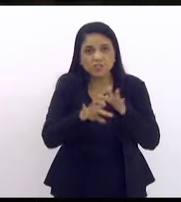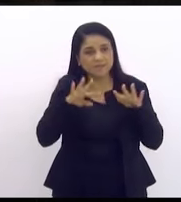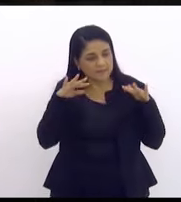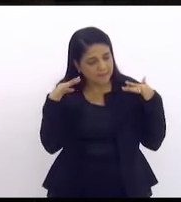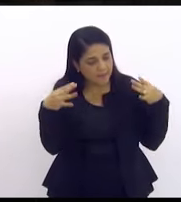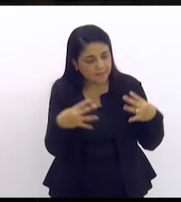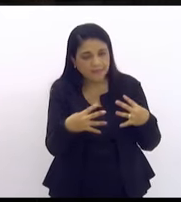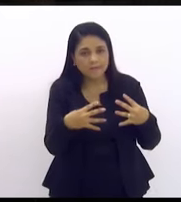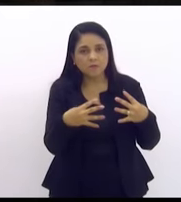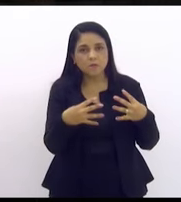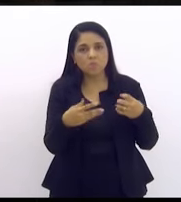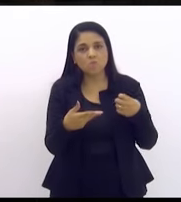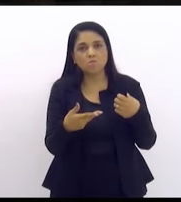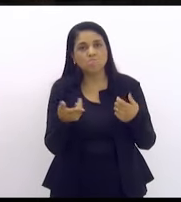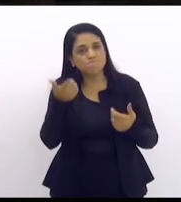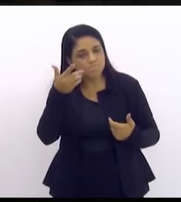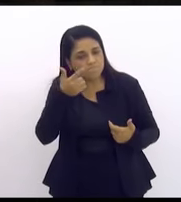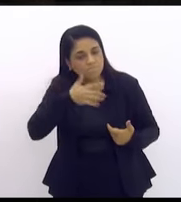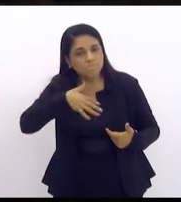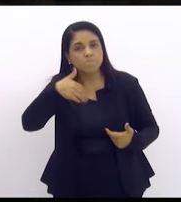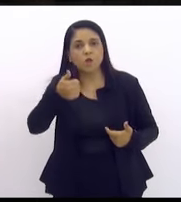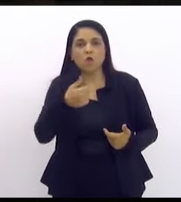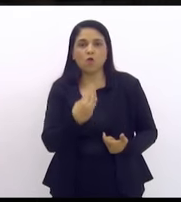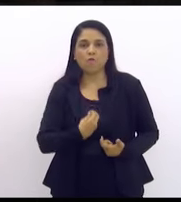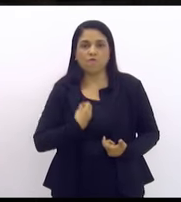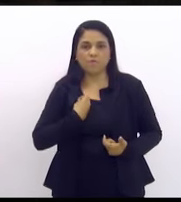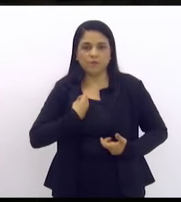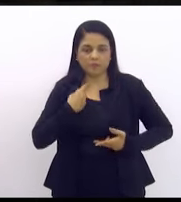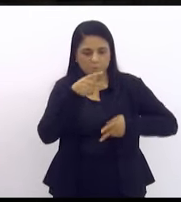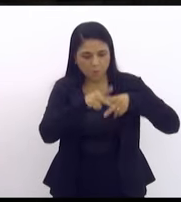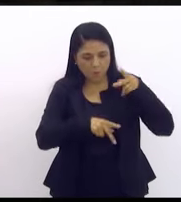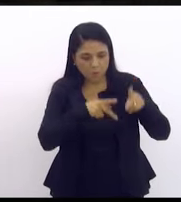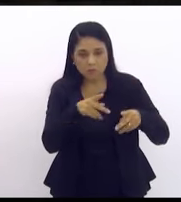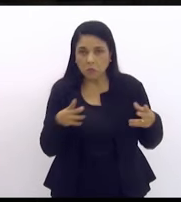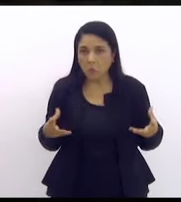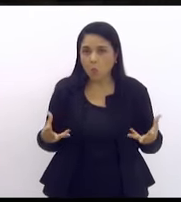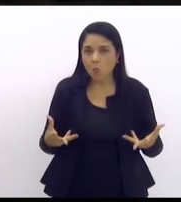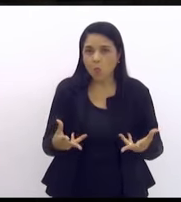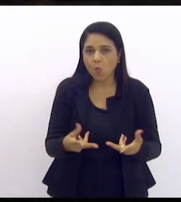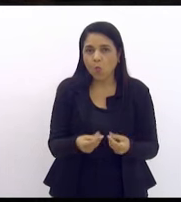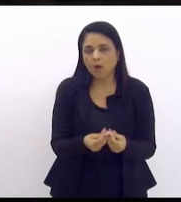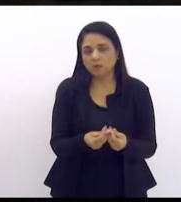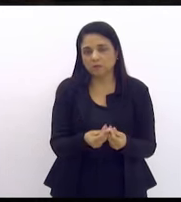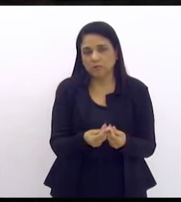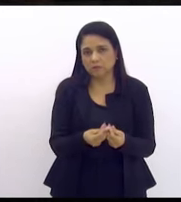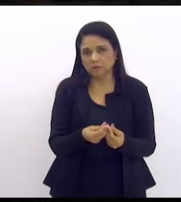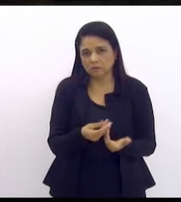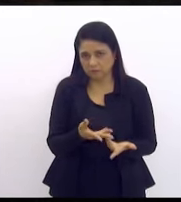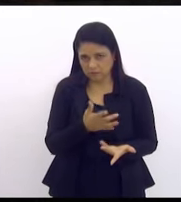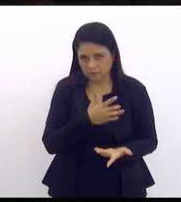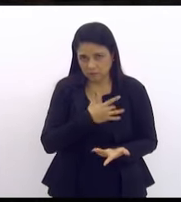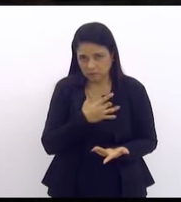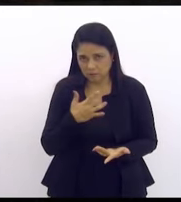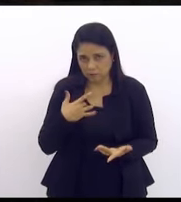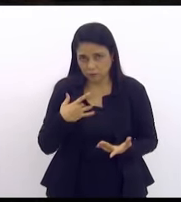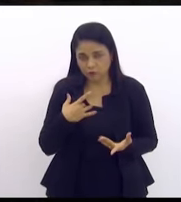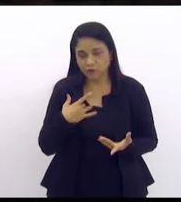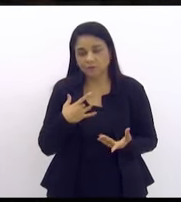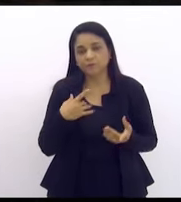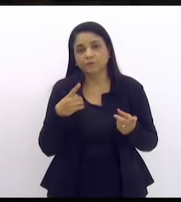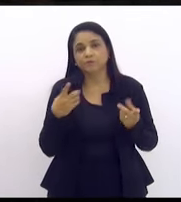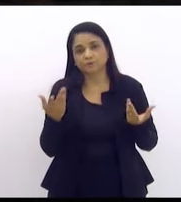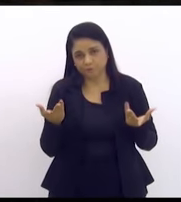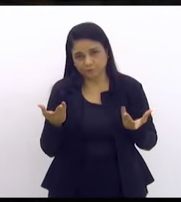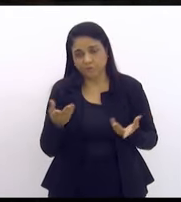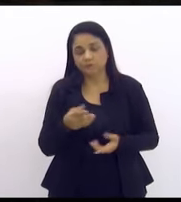está melhorando a vida das pessoas, né? A gente está melhorando a qualidade, né, de saúde dos pacientes que vivem na